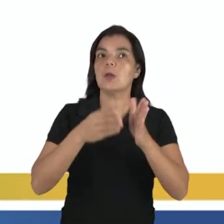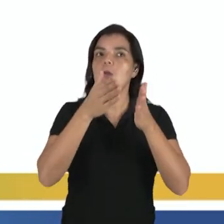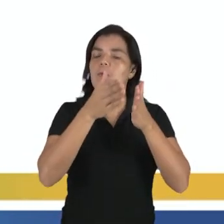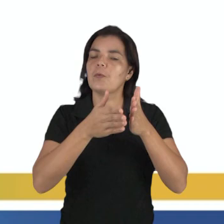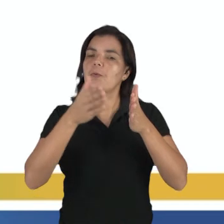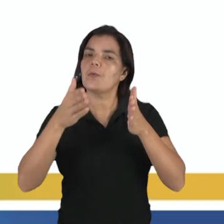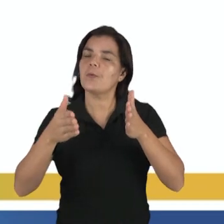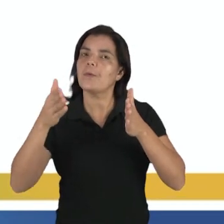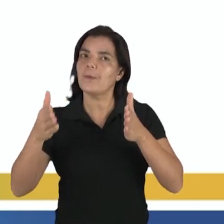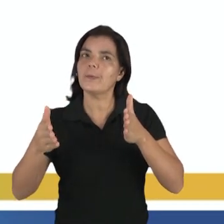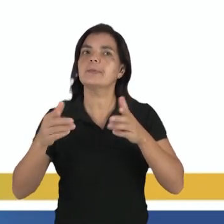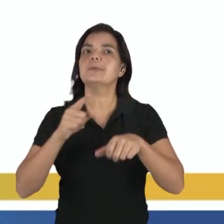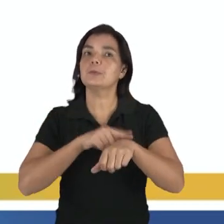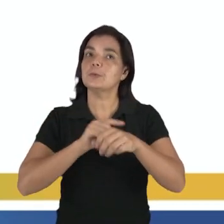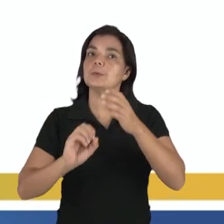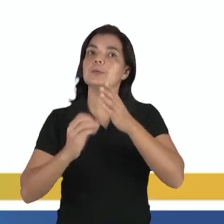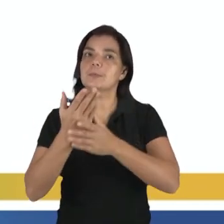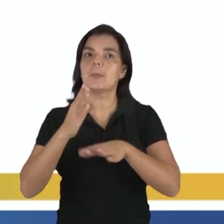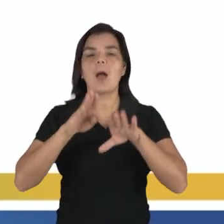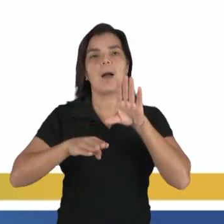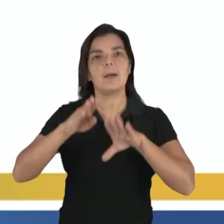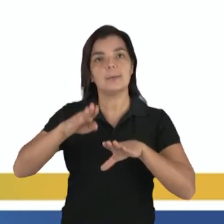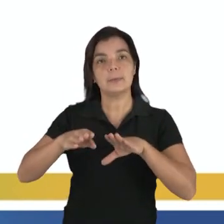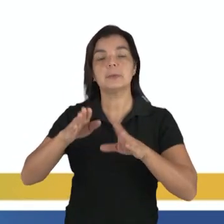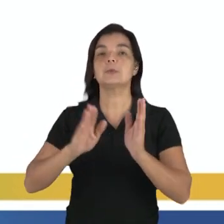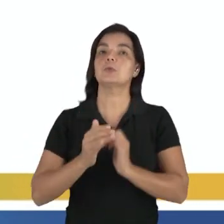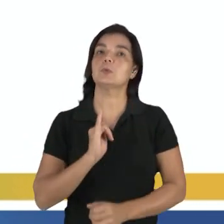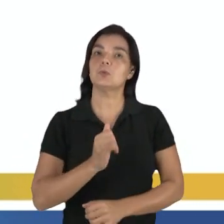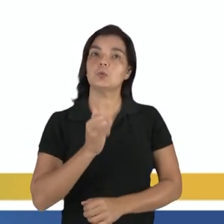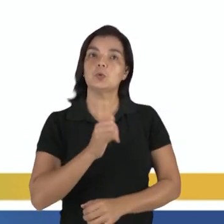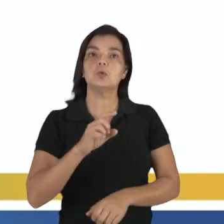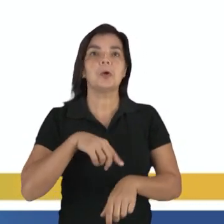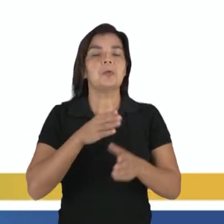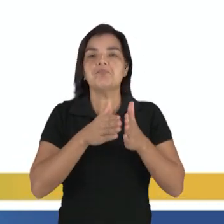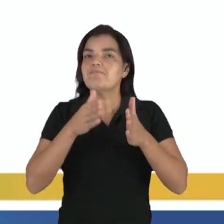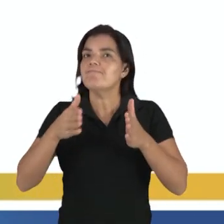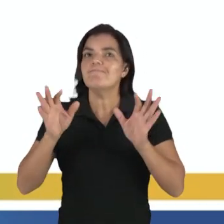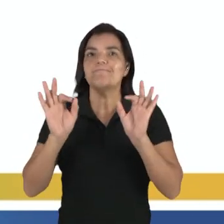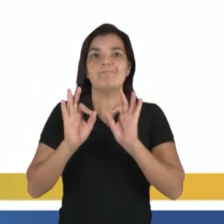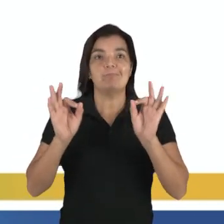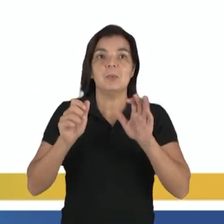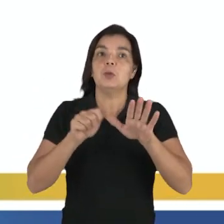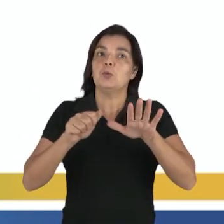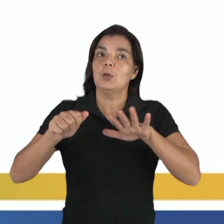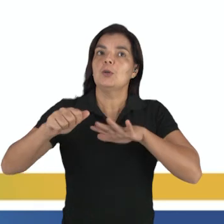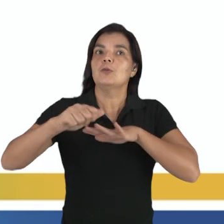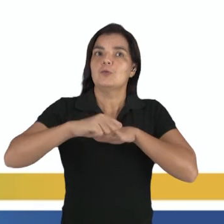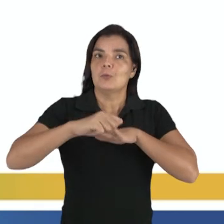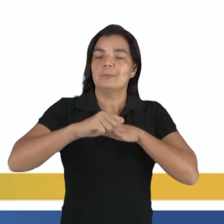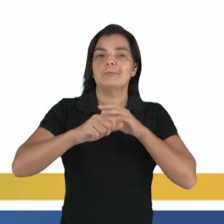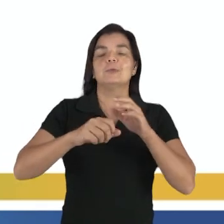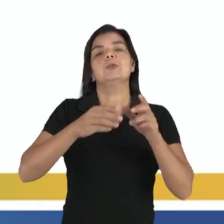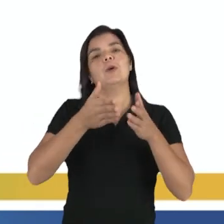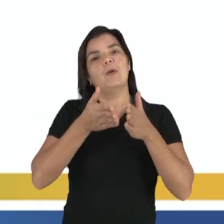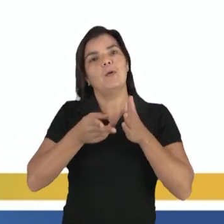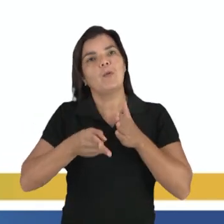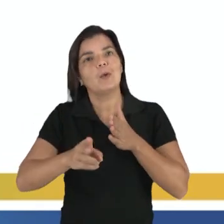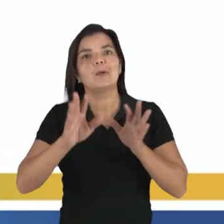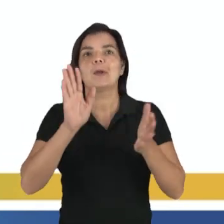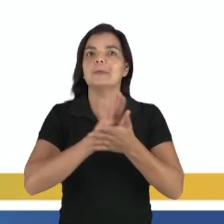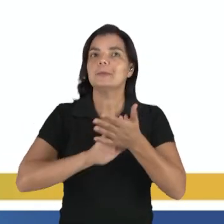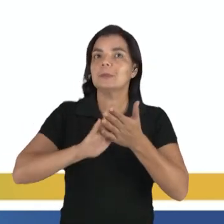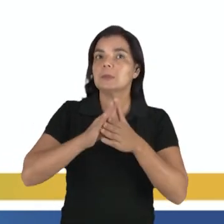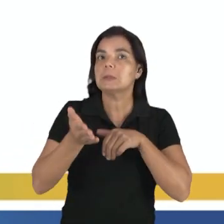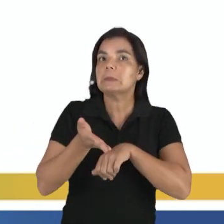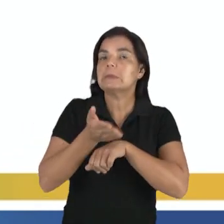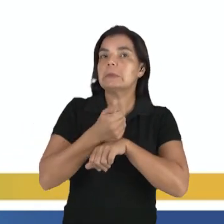seja, segue uma ordem cronológica. Outras vezes, o narrador não segue essa ordem, o enredo sofre